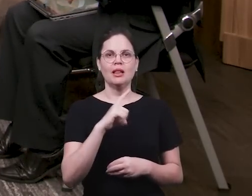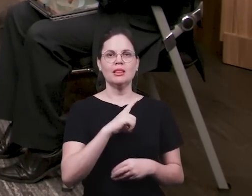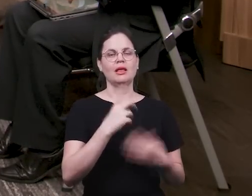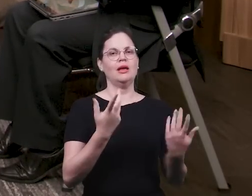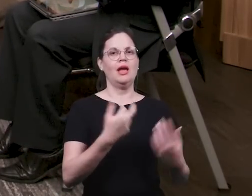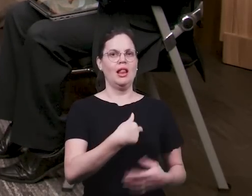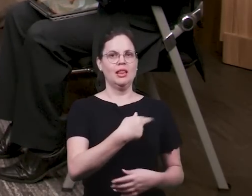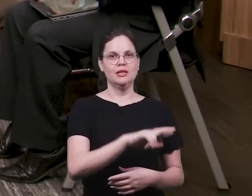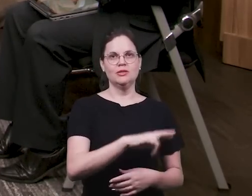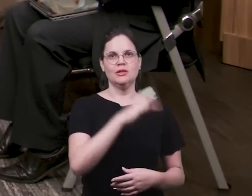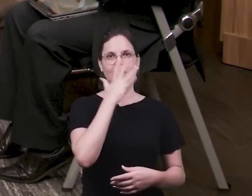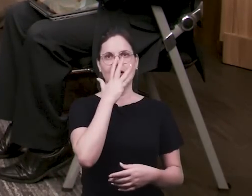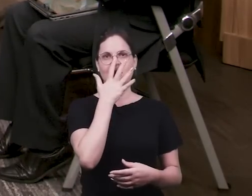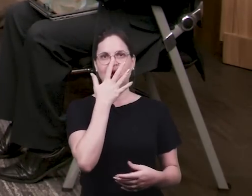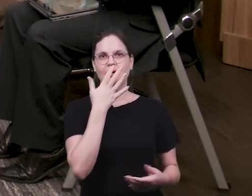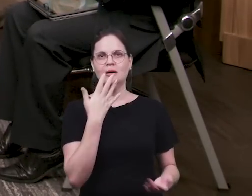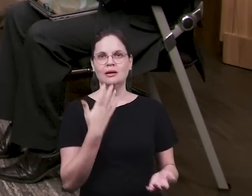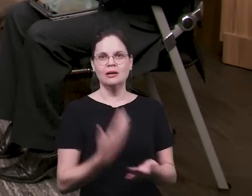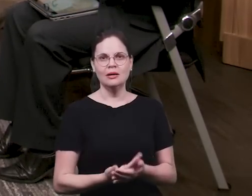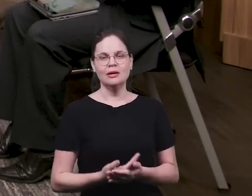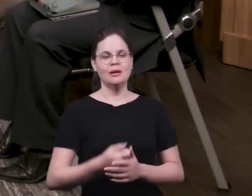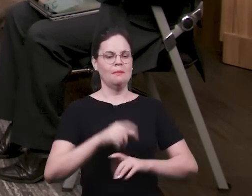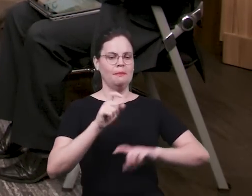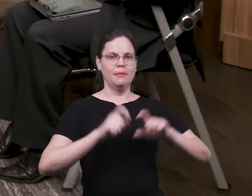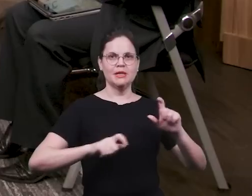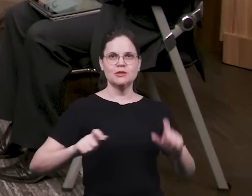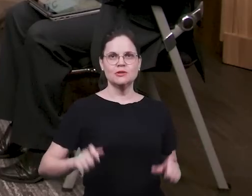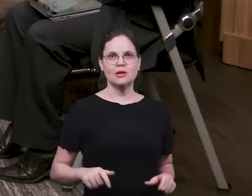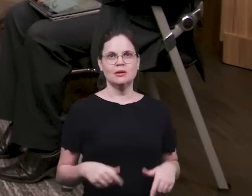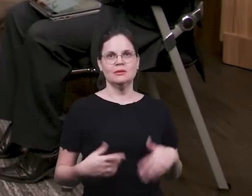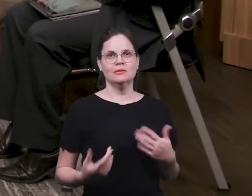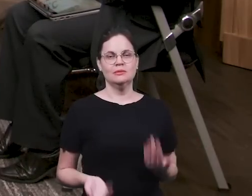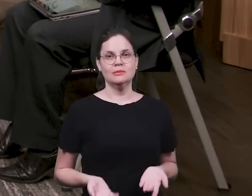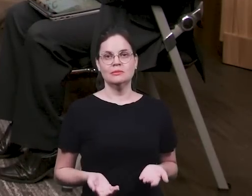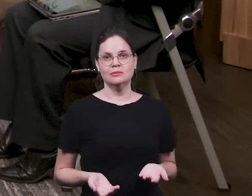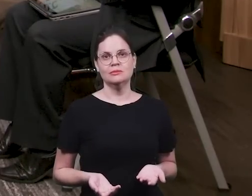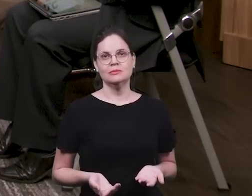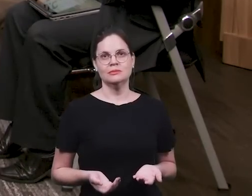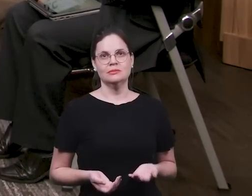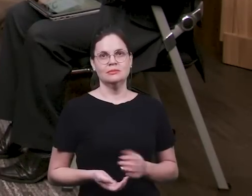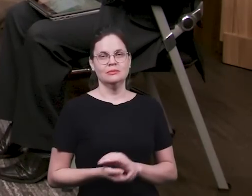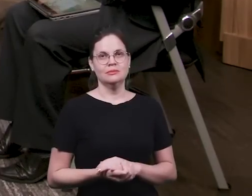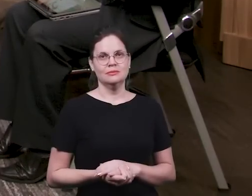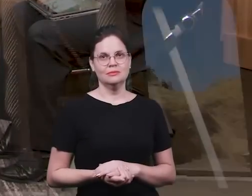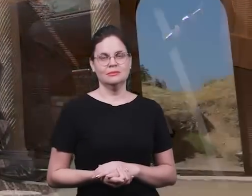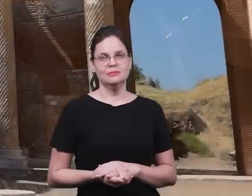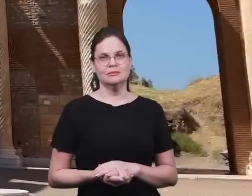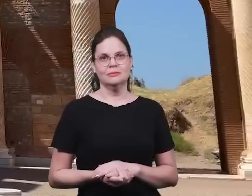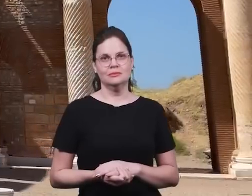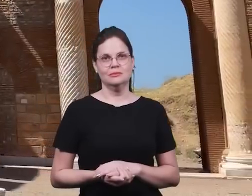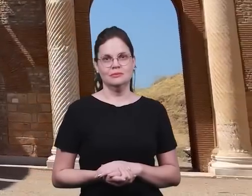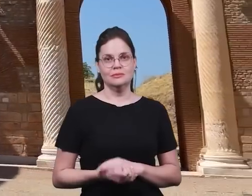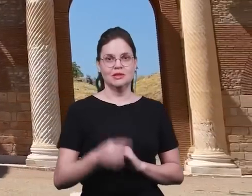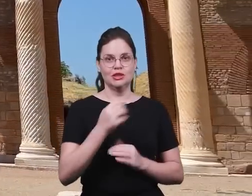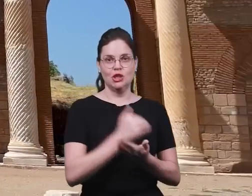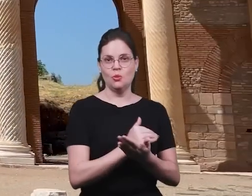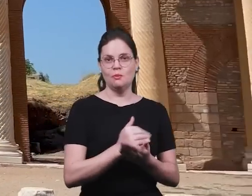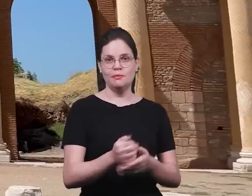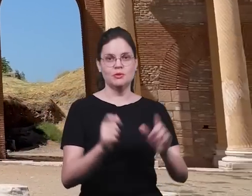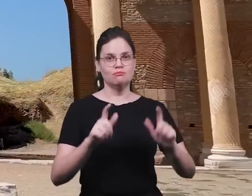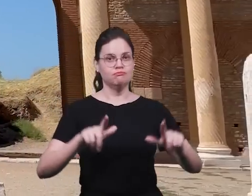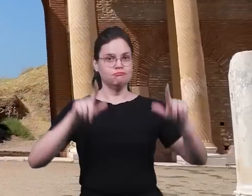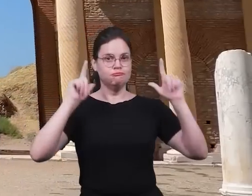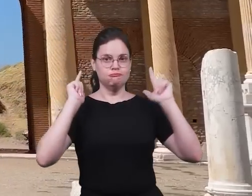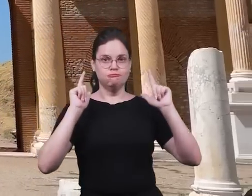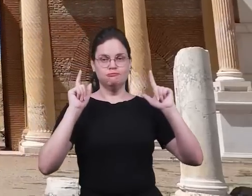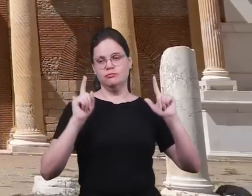admiração, de pessoas que passaram a se promover, o que é